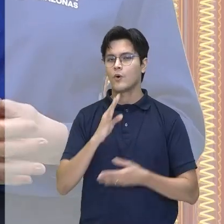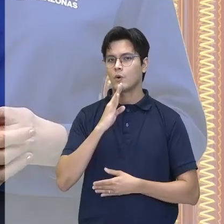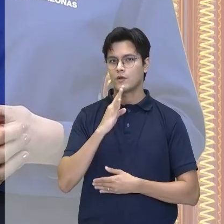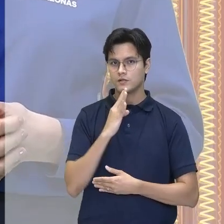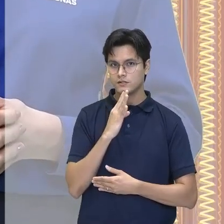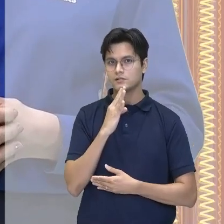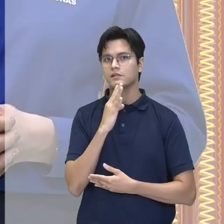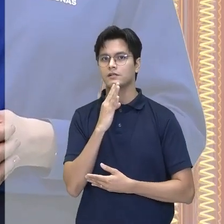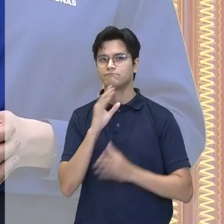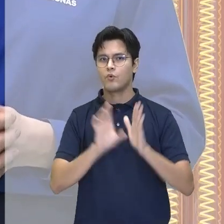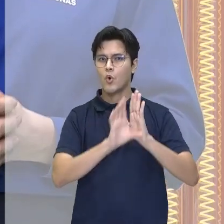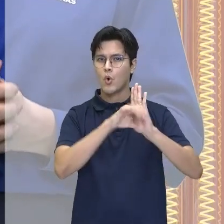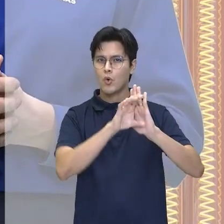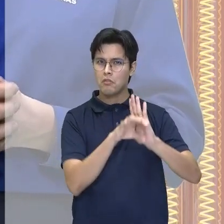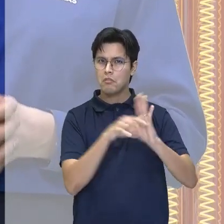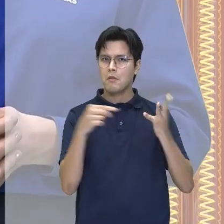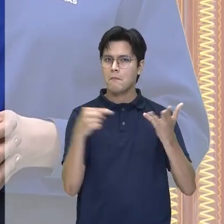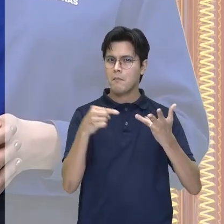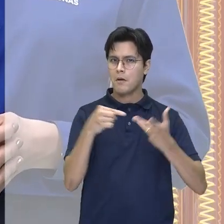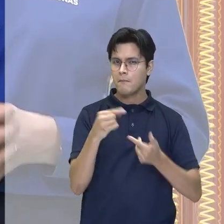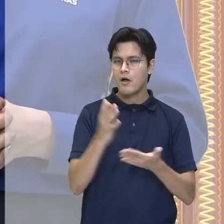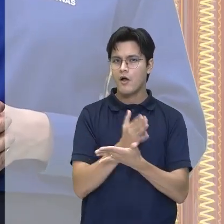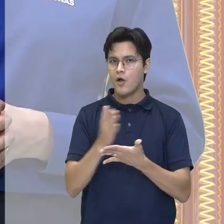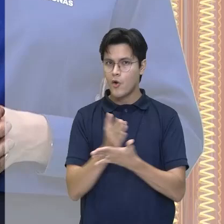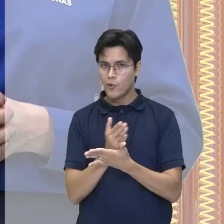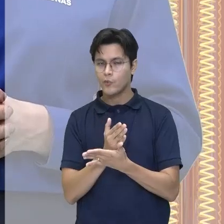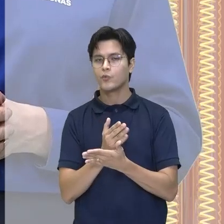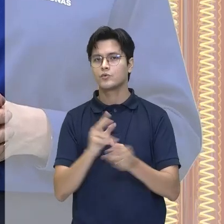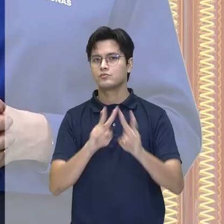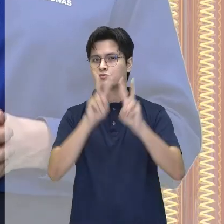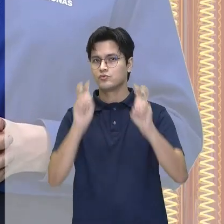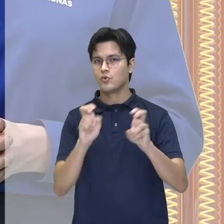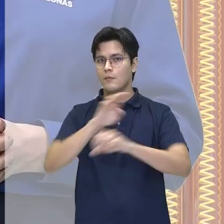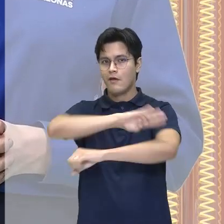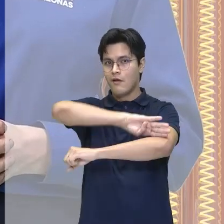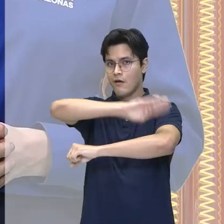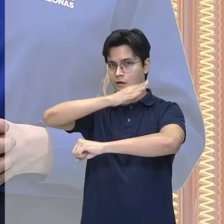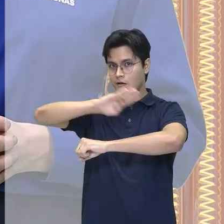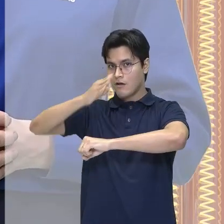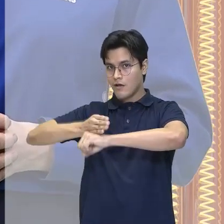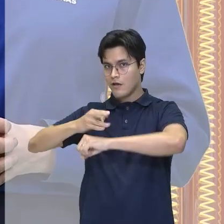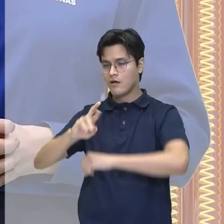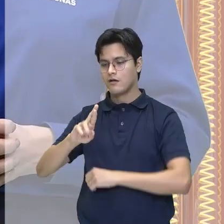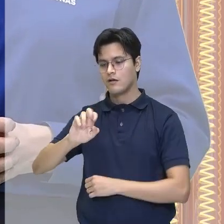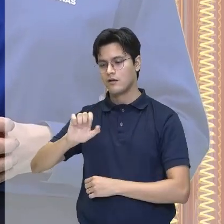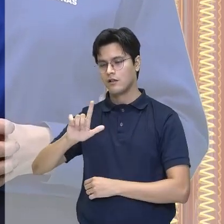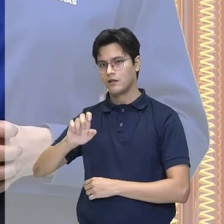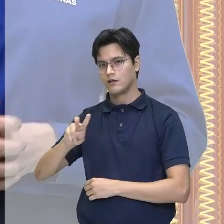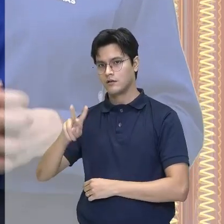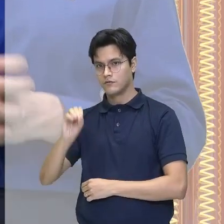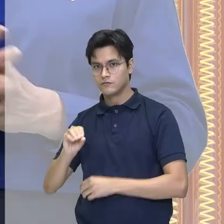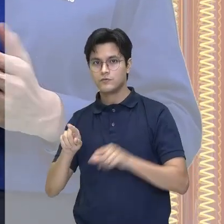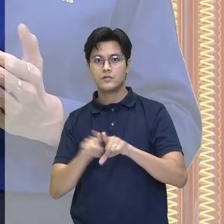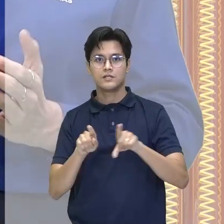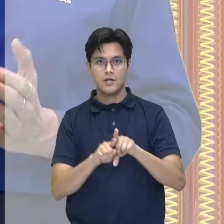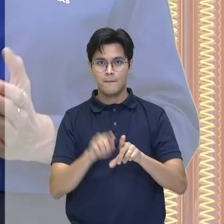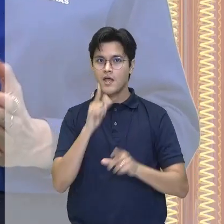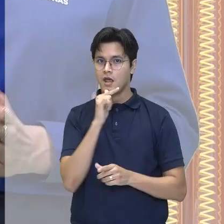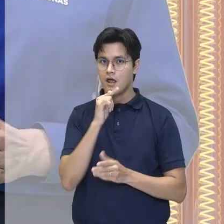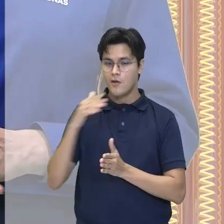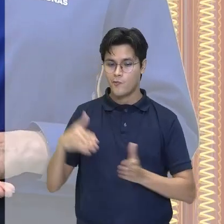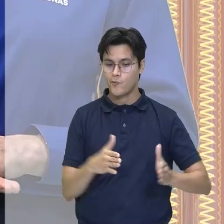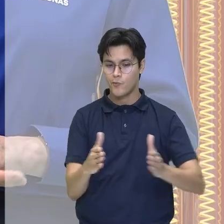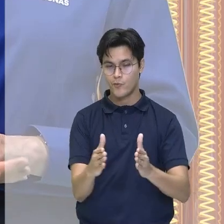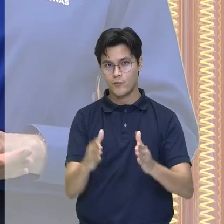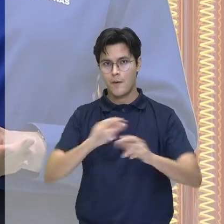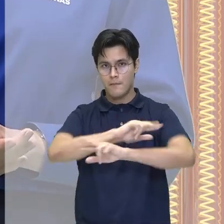alguns conceitos relacionados ao relevo e também à hidrografia, né? Conhecer um pouco dessas